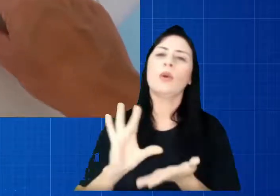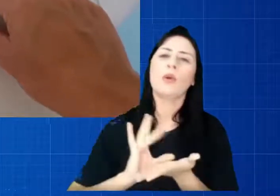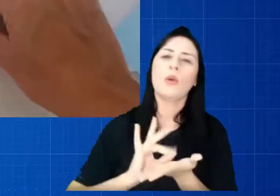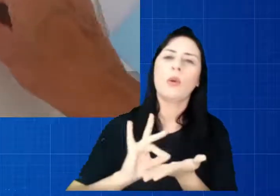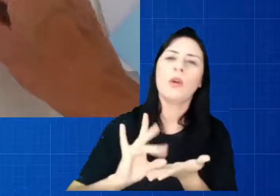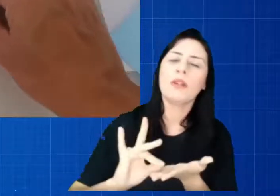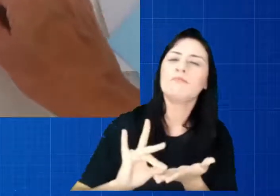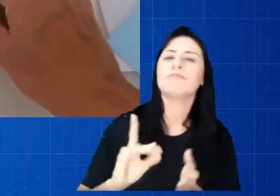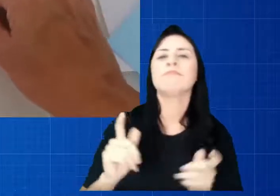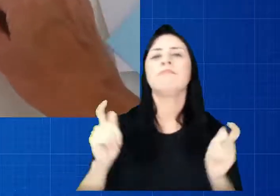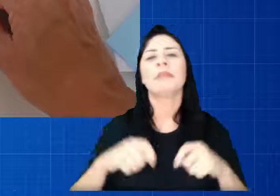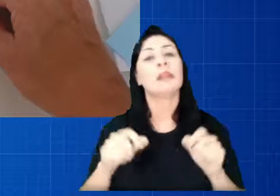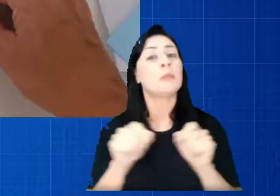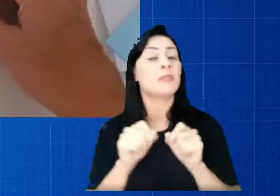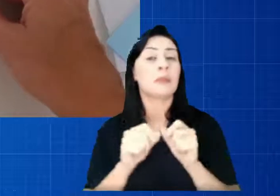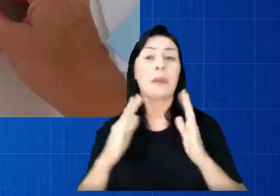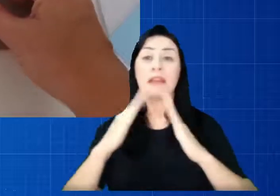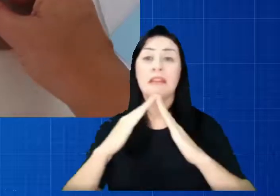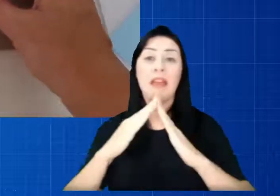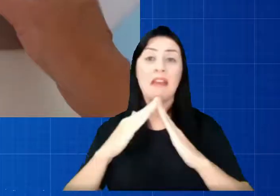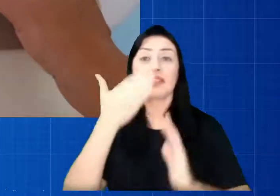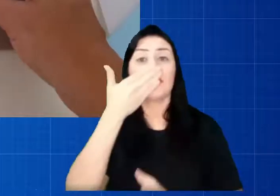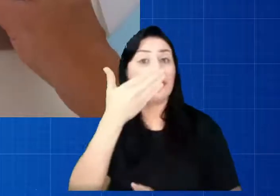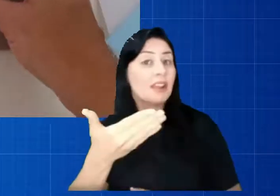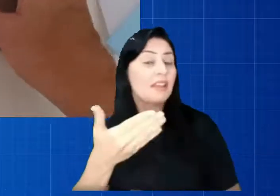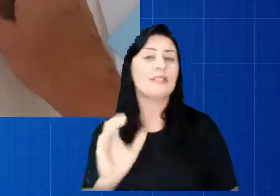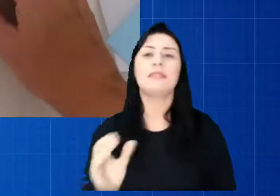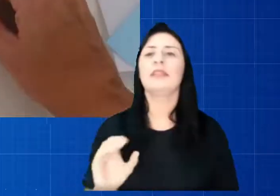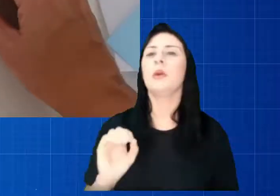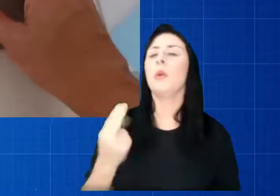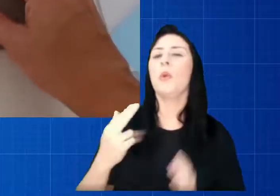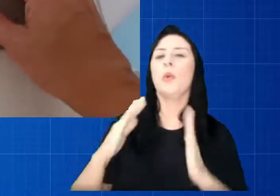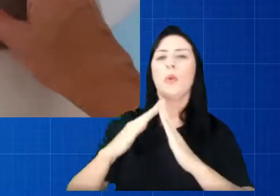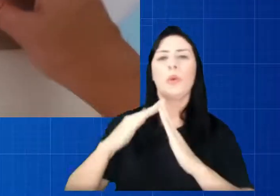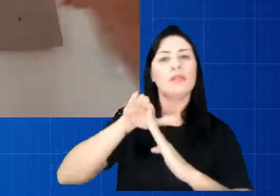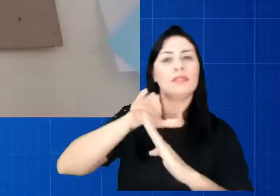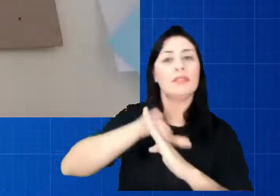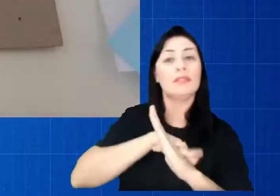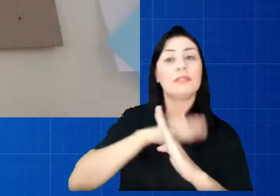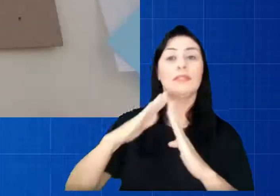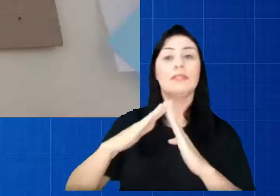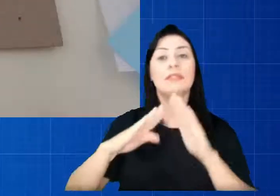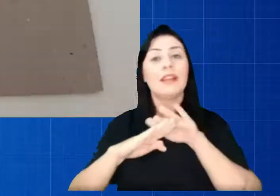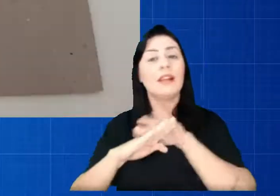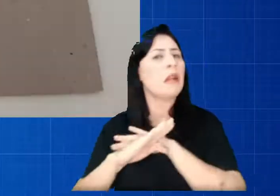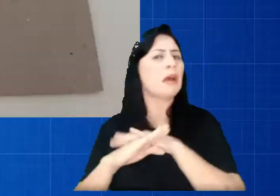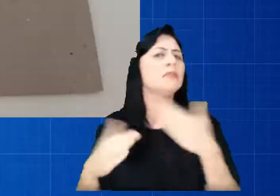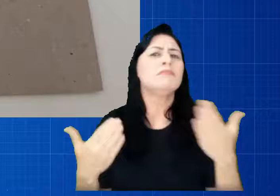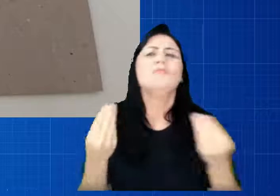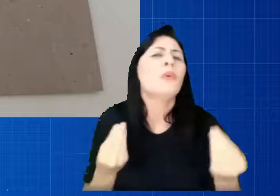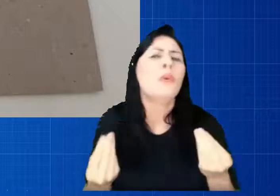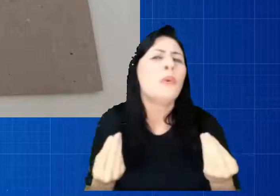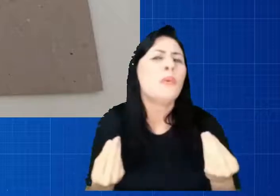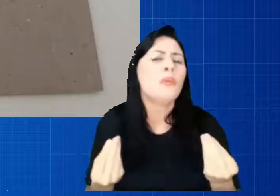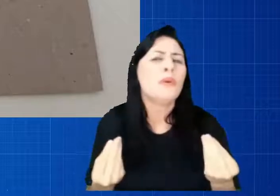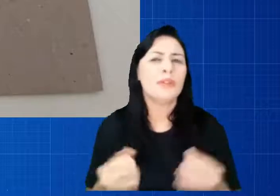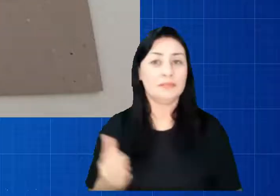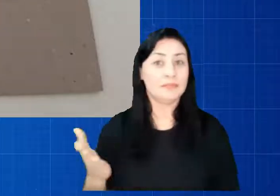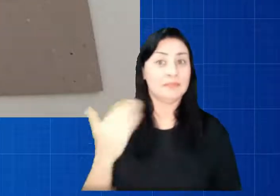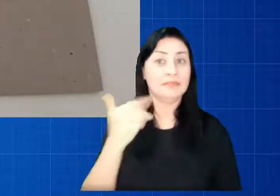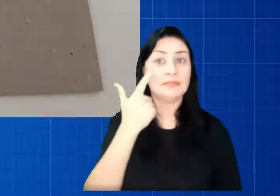uma casinha, ok? Mas e o telhado, professor? E o telhado da casinha? Vamos lá! Você lembra